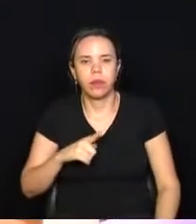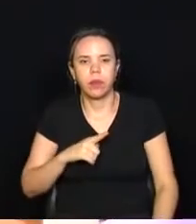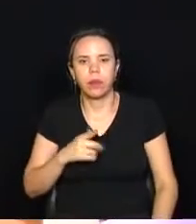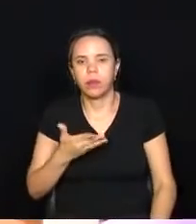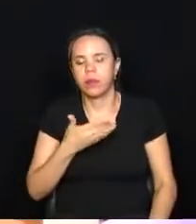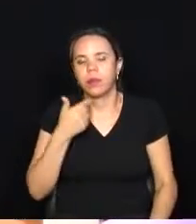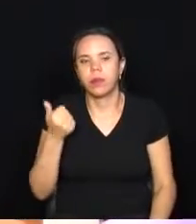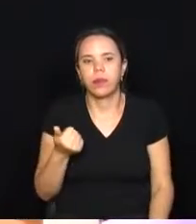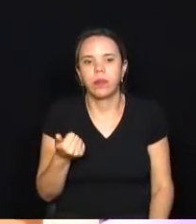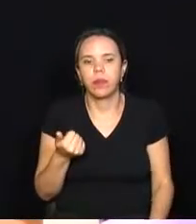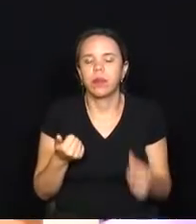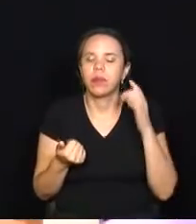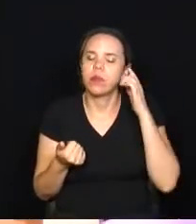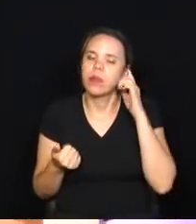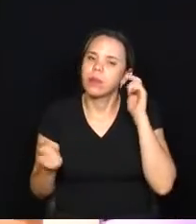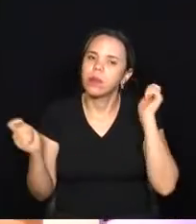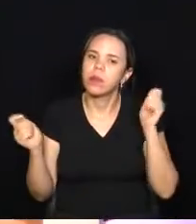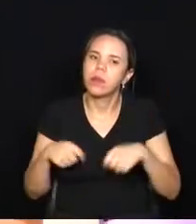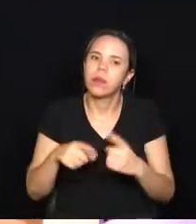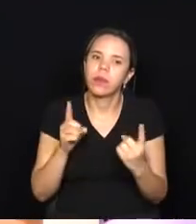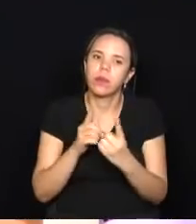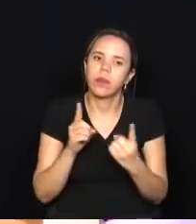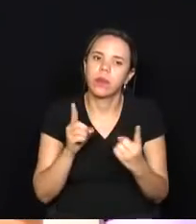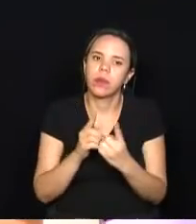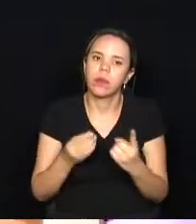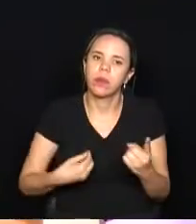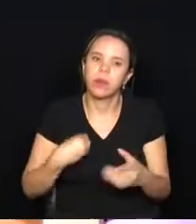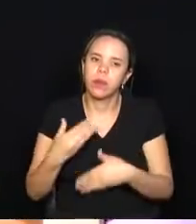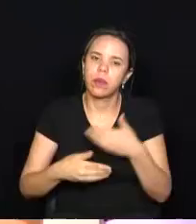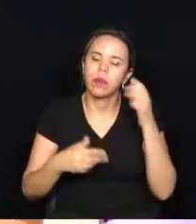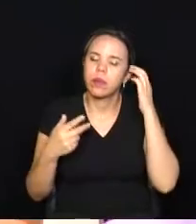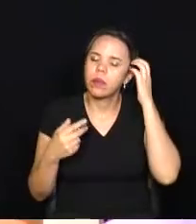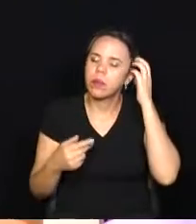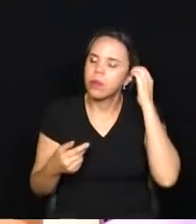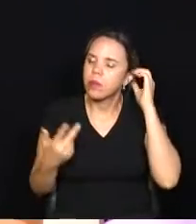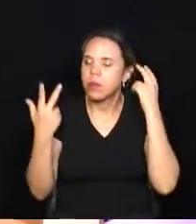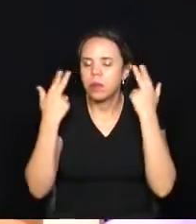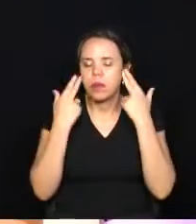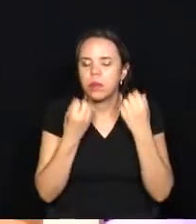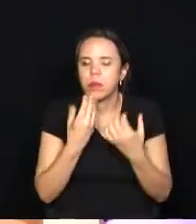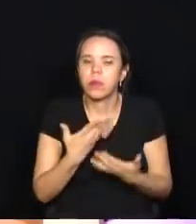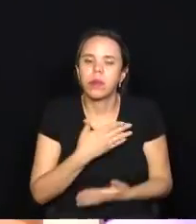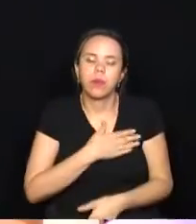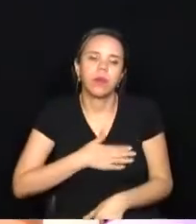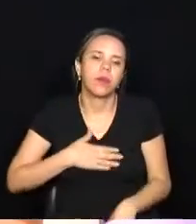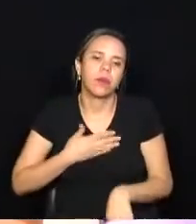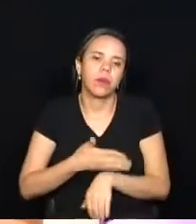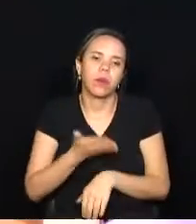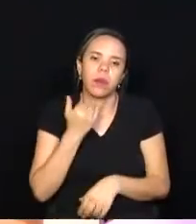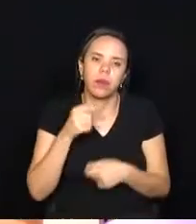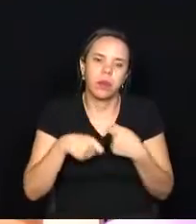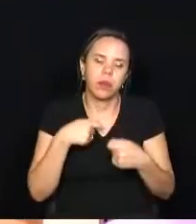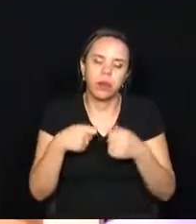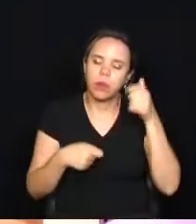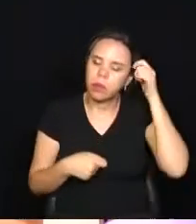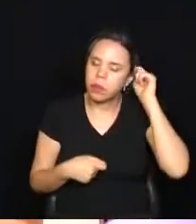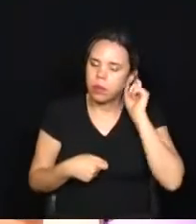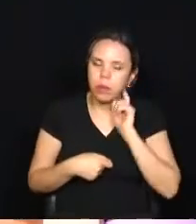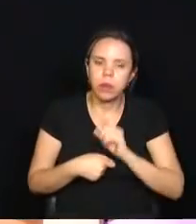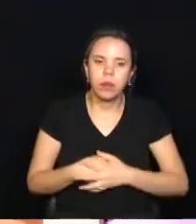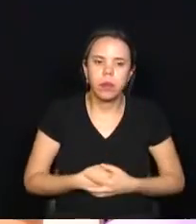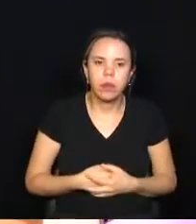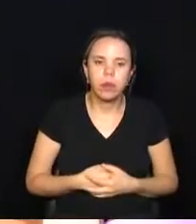melhor condições de ter uma vida diária, de hábitos diários bons, melhor alimentação, porque ela vai ter uma